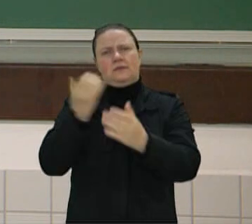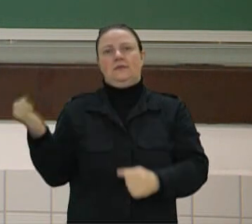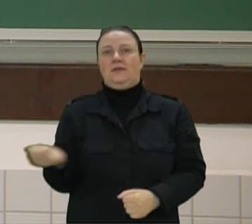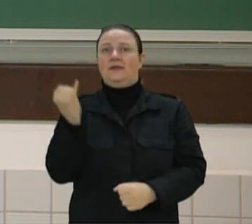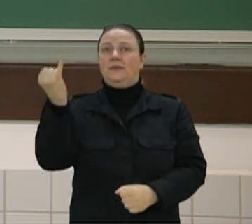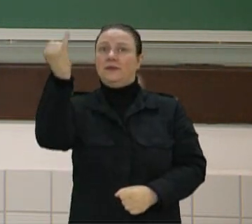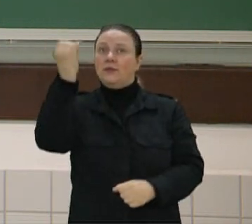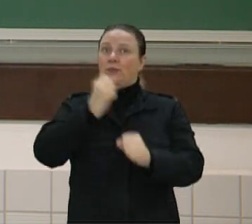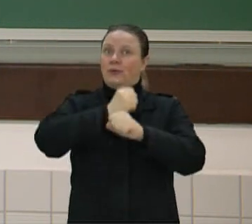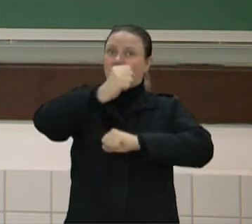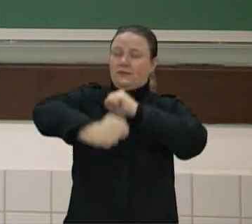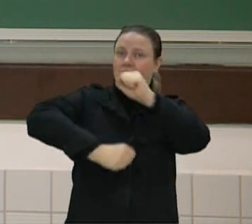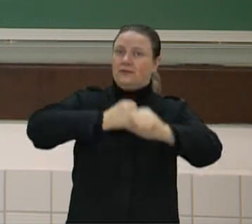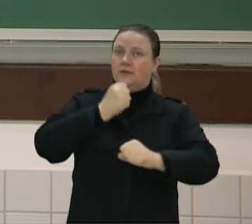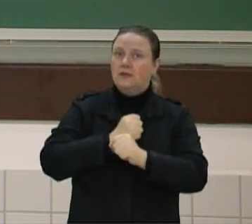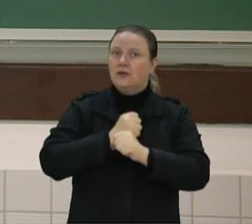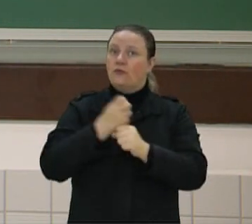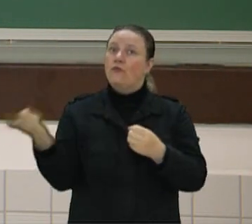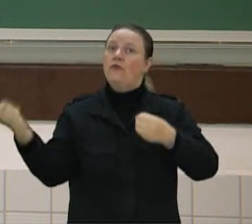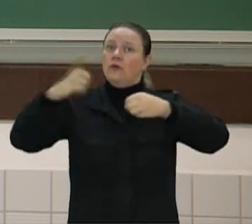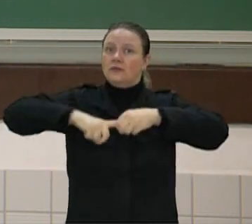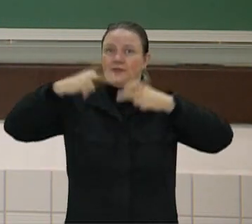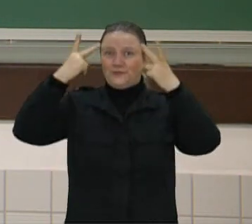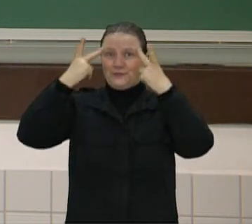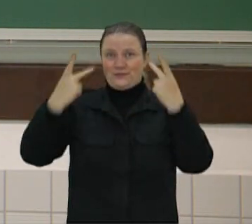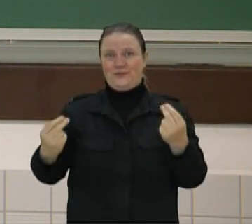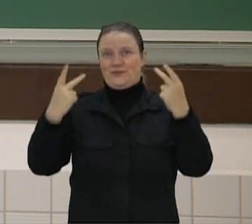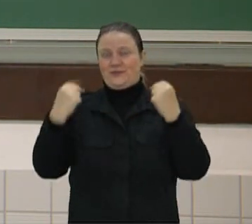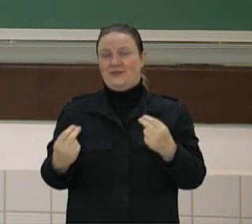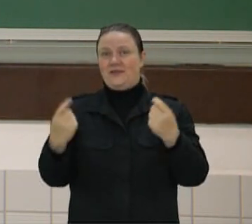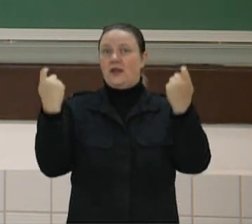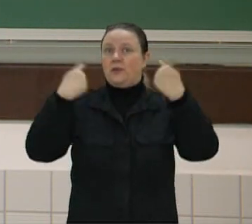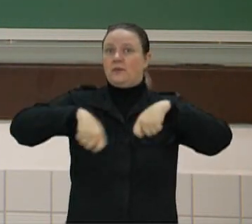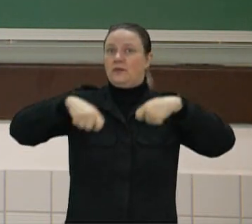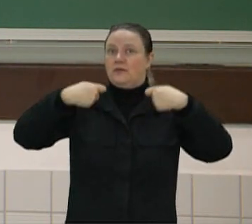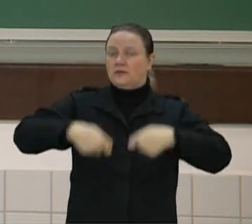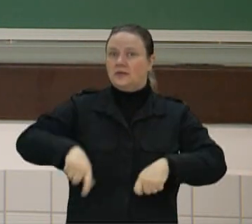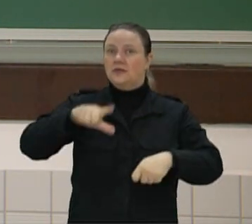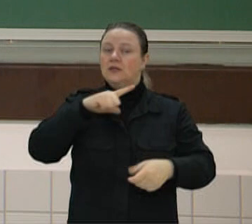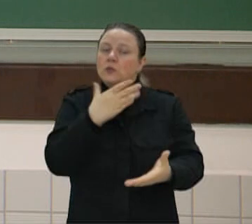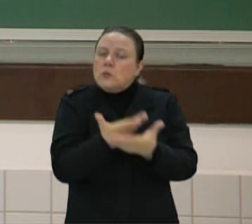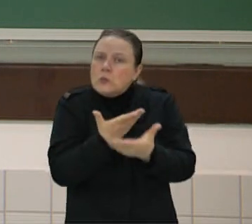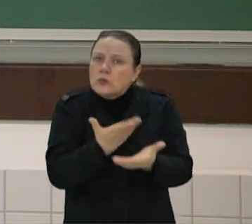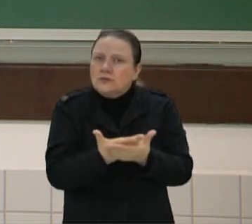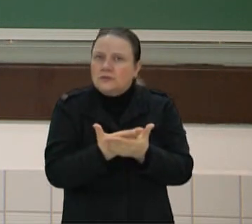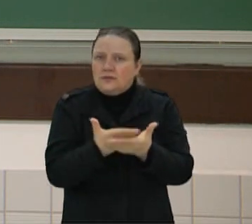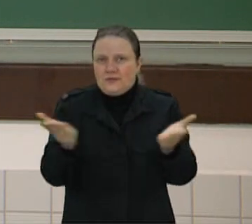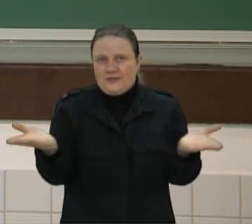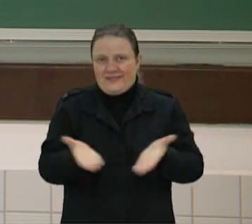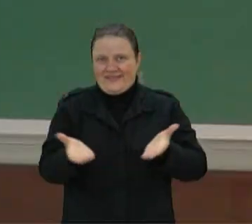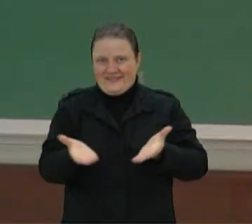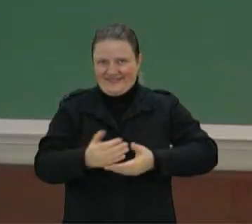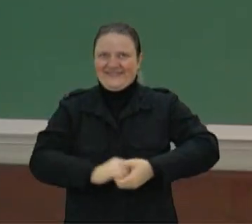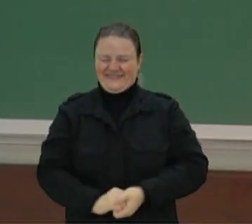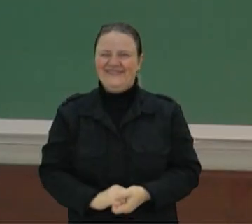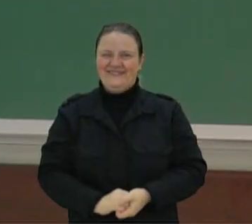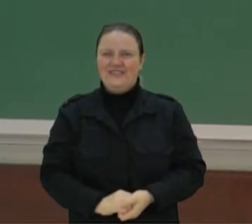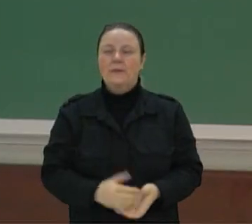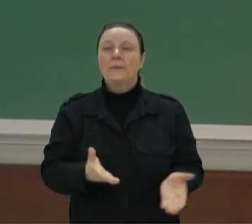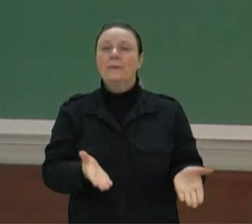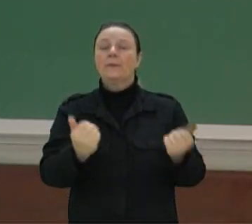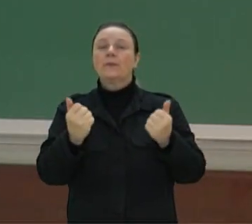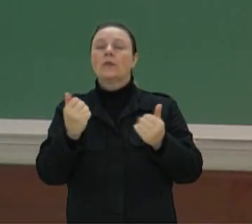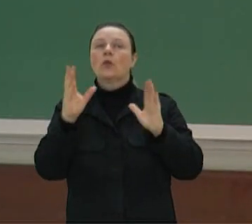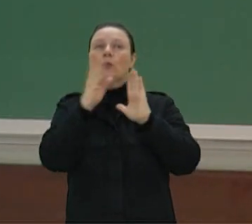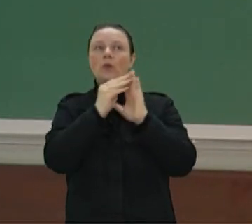ano que vem as coisas vão se normalizar e o que vai acontecer? Vai precisar que você tenha estudado esse ano, tá ok? Vamos ver o que nós vimos na aula